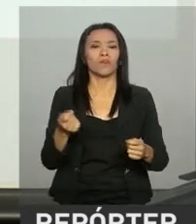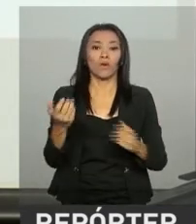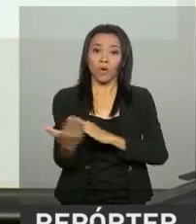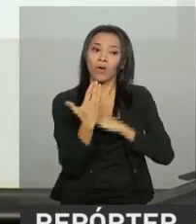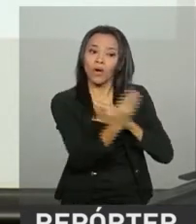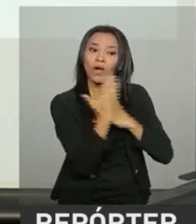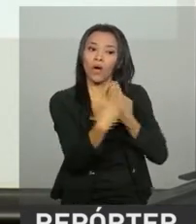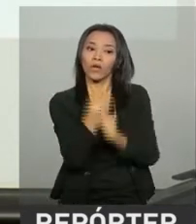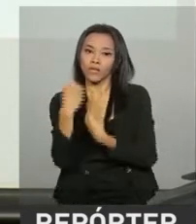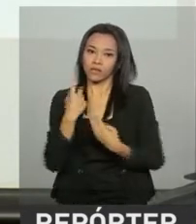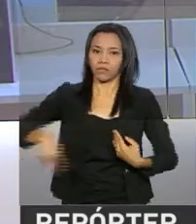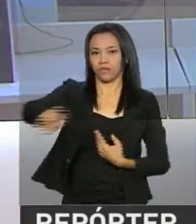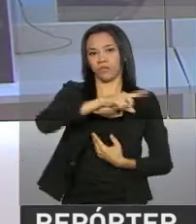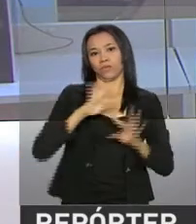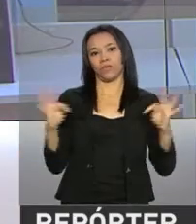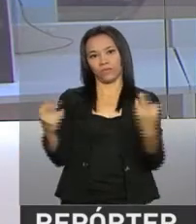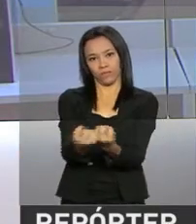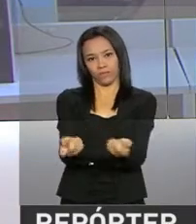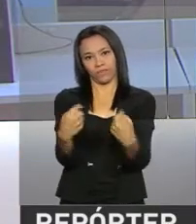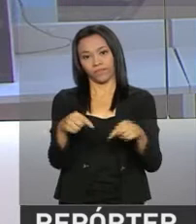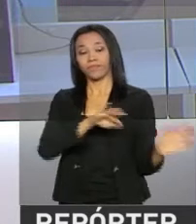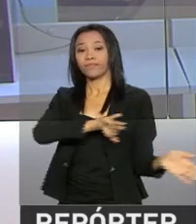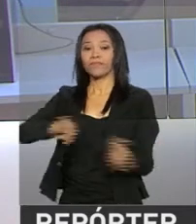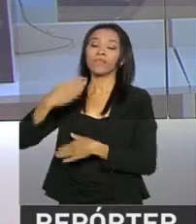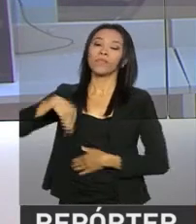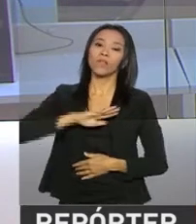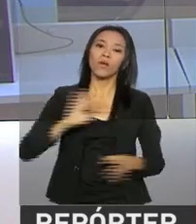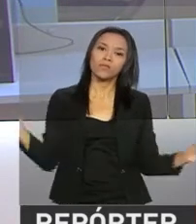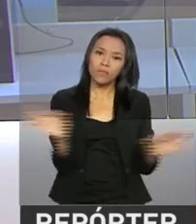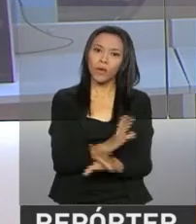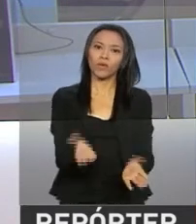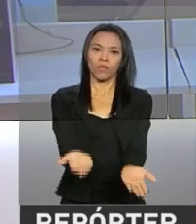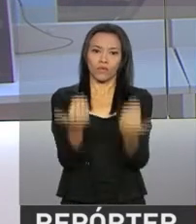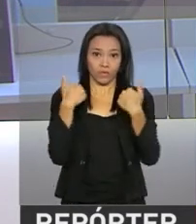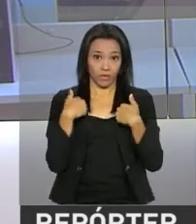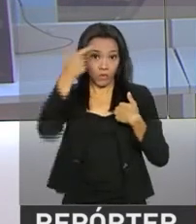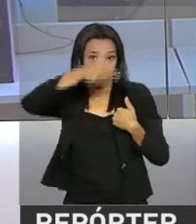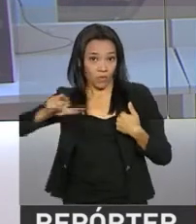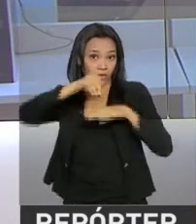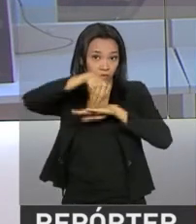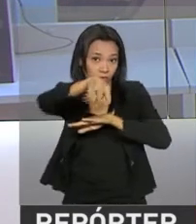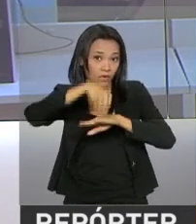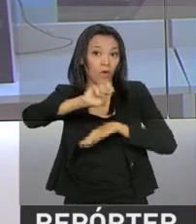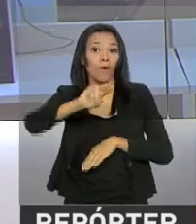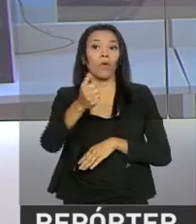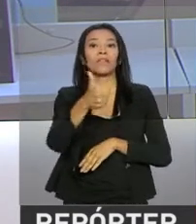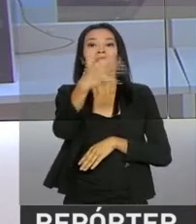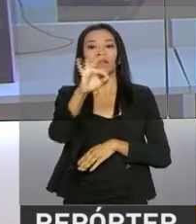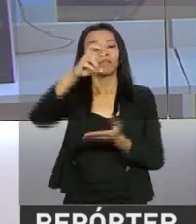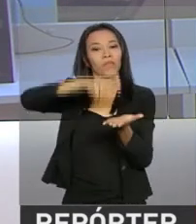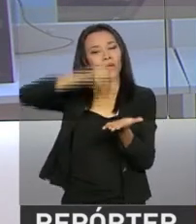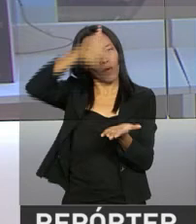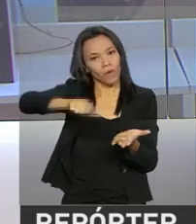auxílio de todos nós ficamos por aqui voltamos a qualquer momento com outras informações os dez da manhã na